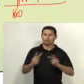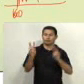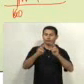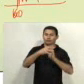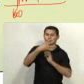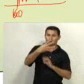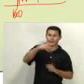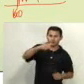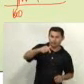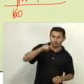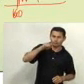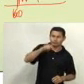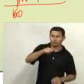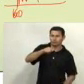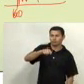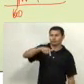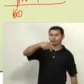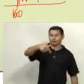de